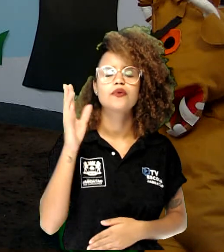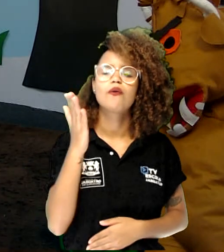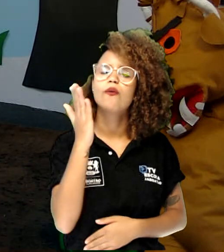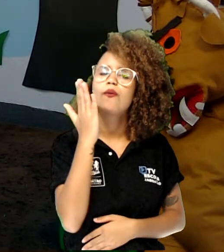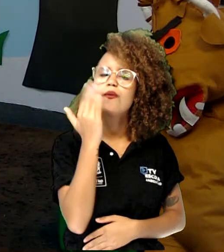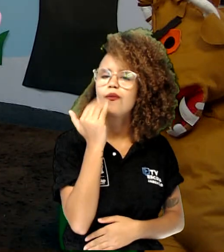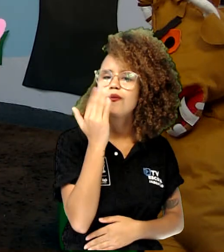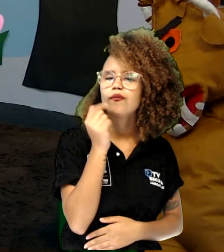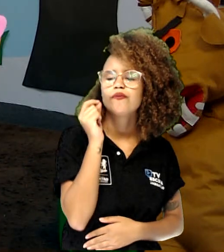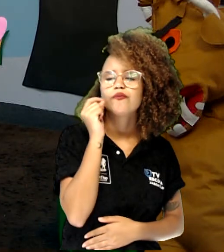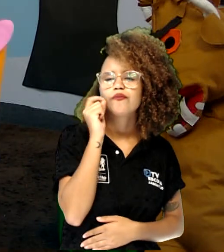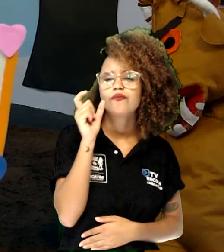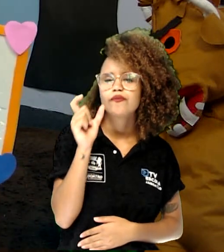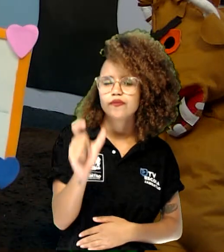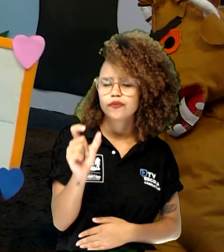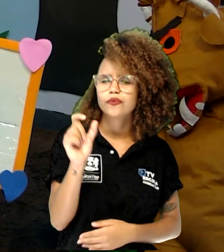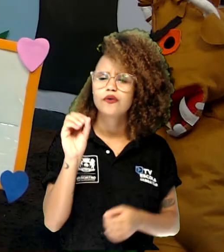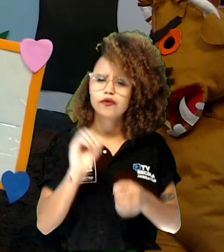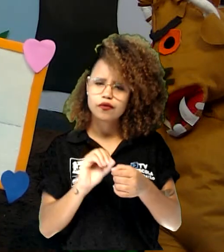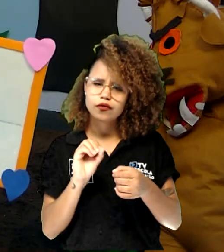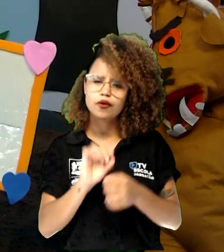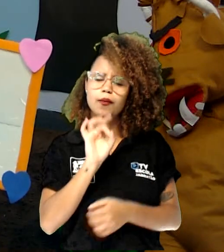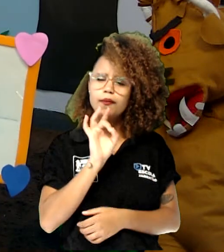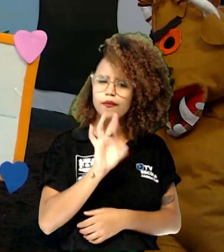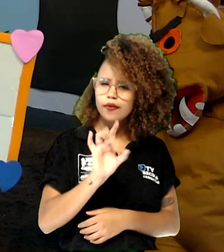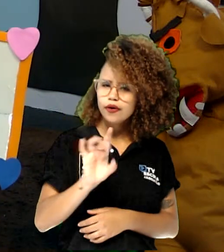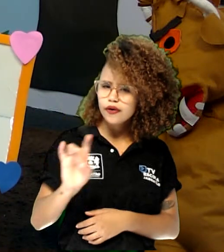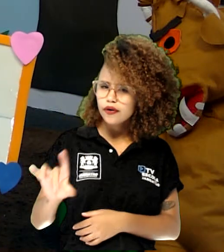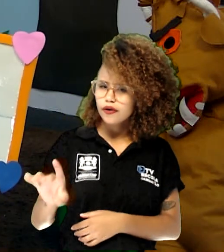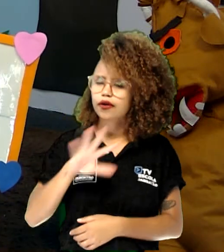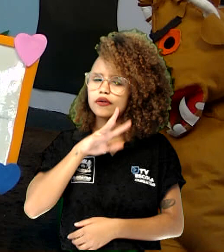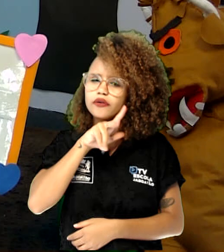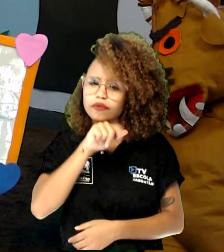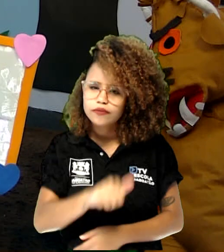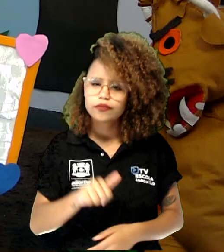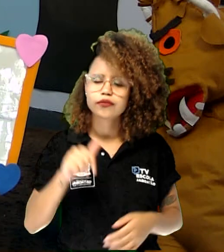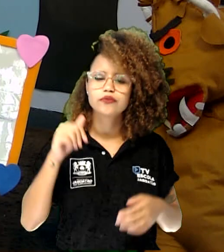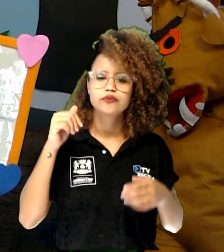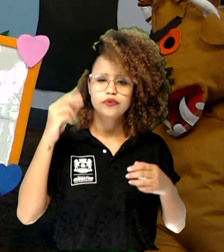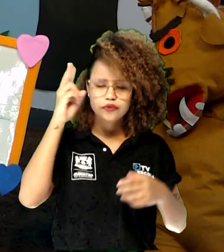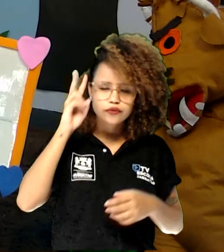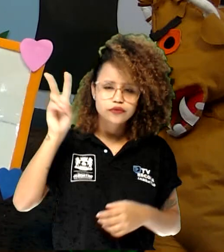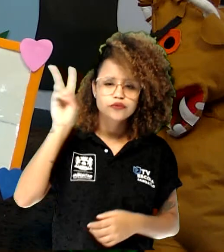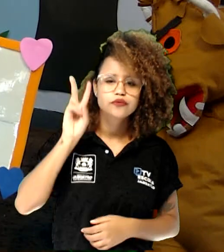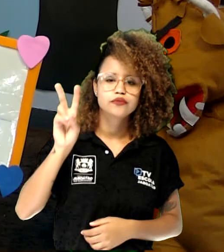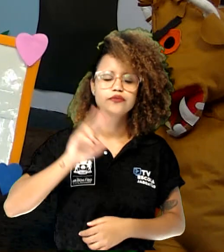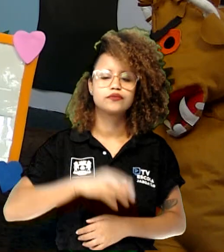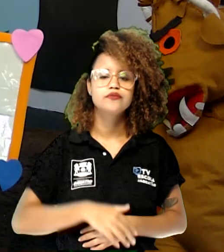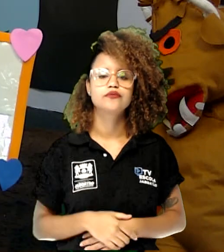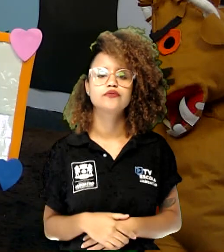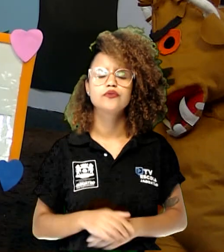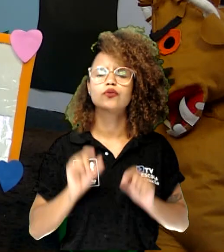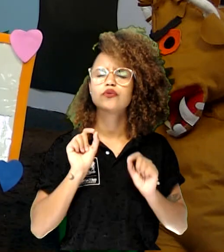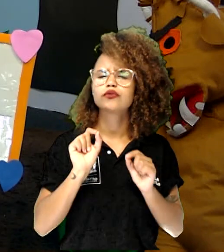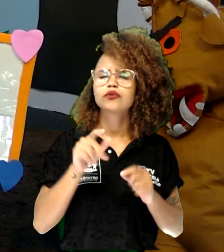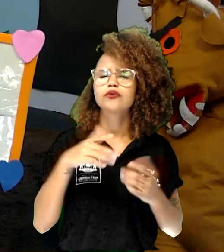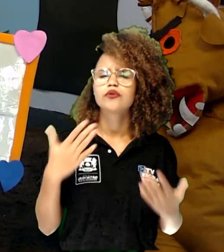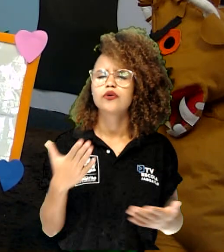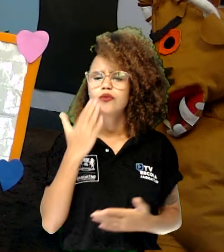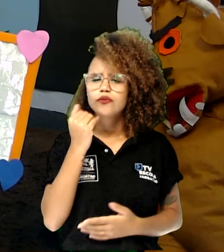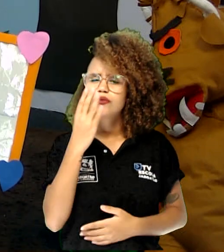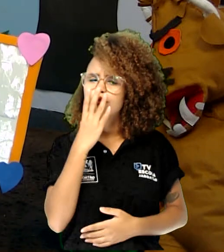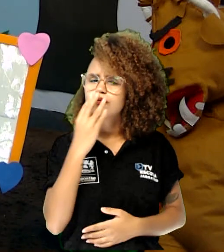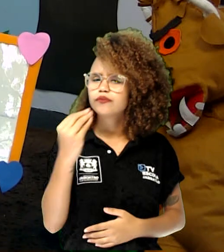comida que o rato inventou para cada bichinho da história do Grúfalo? O que foi mesmo que ele inventou para